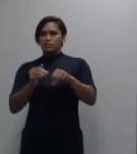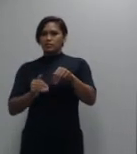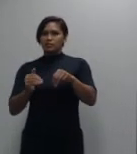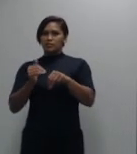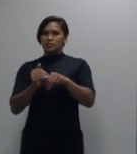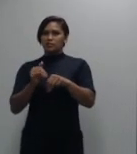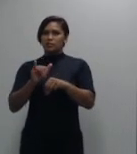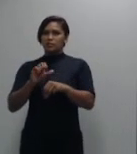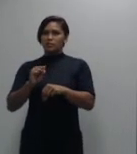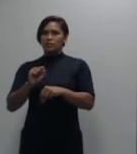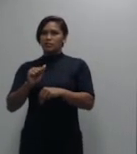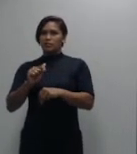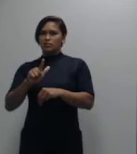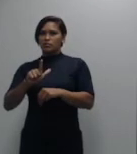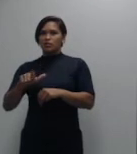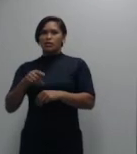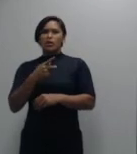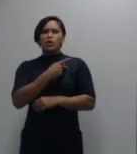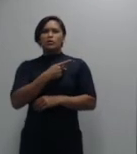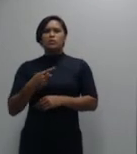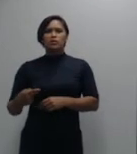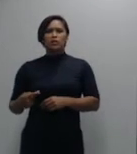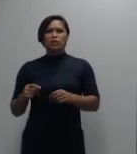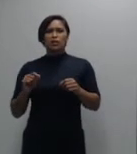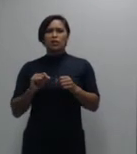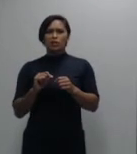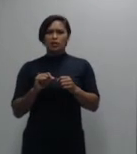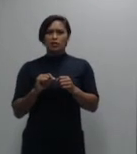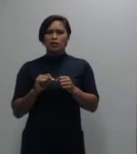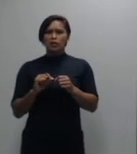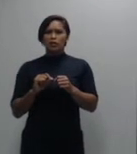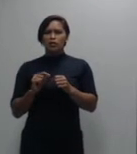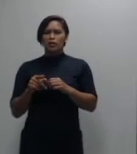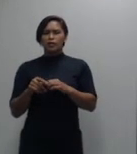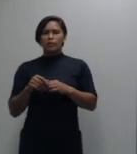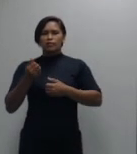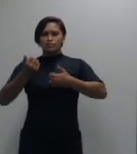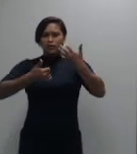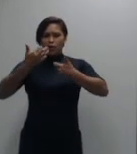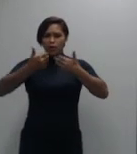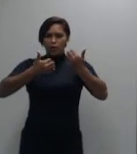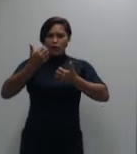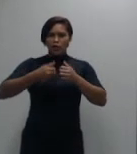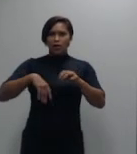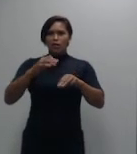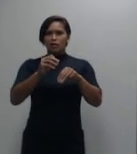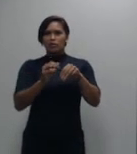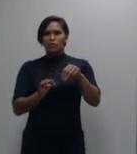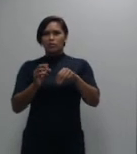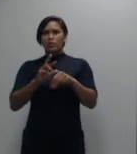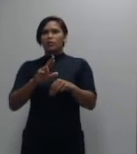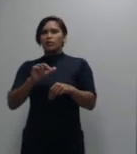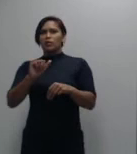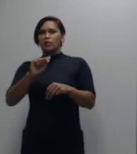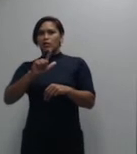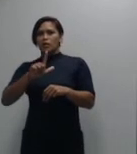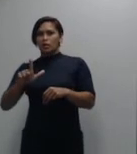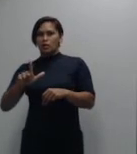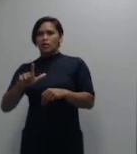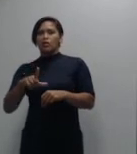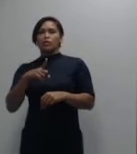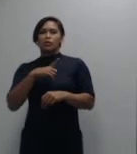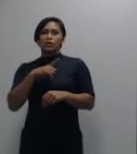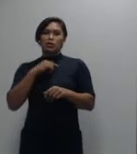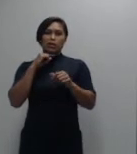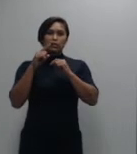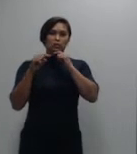o senhor presidente eu responder ações do Ministro Raul Araújo e tenho